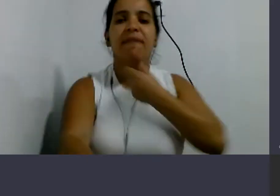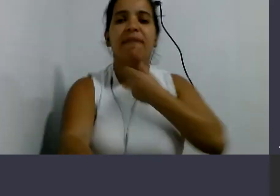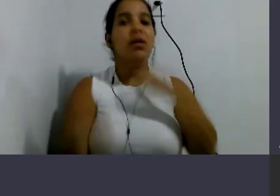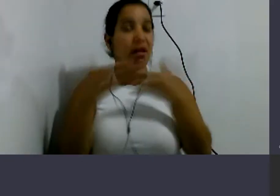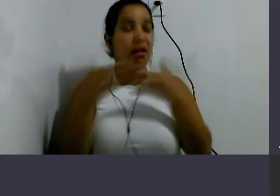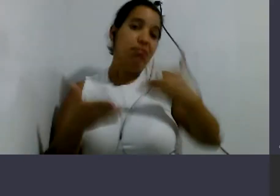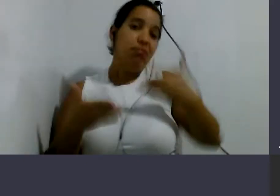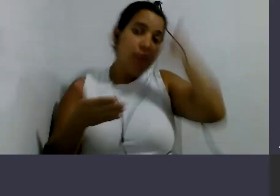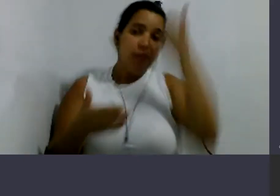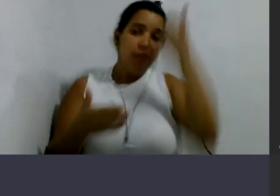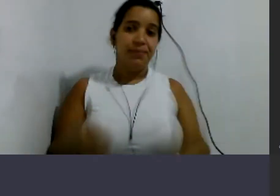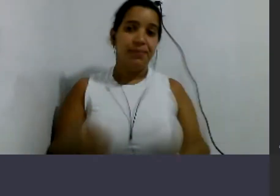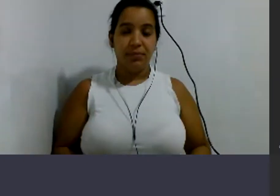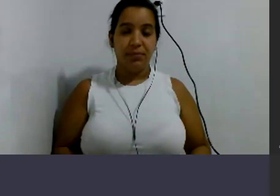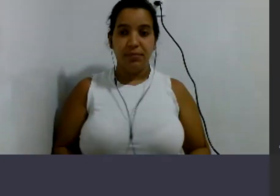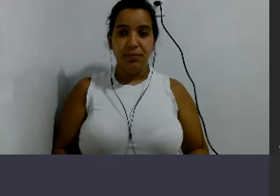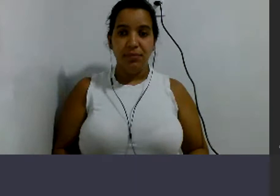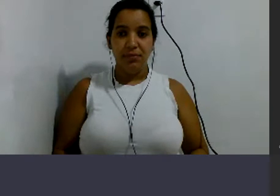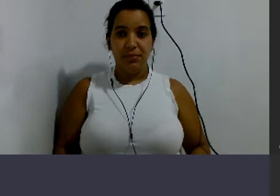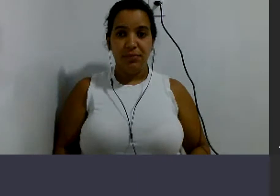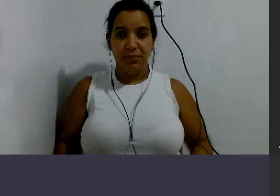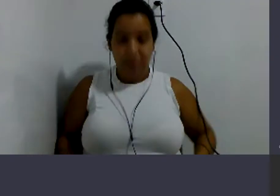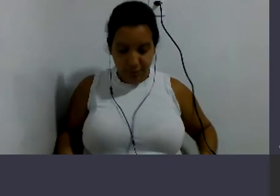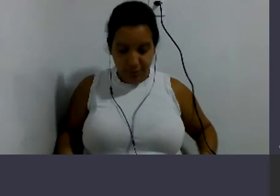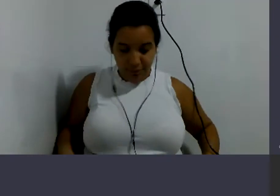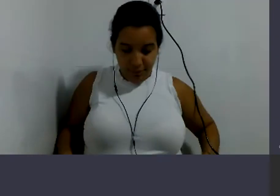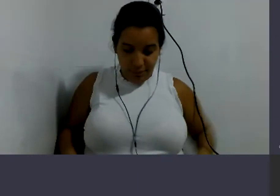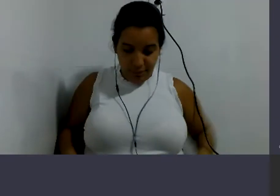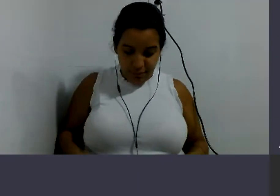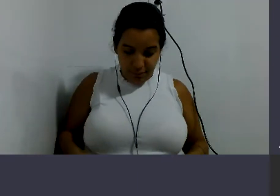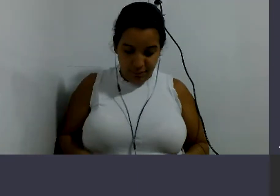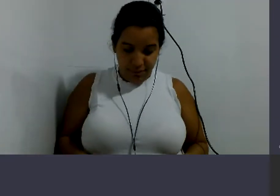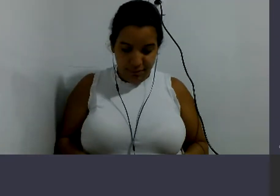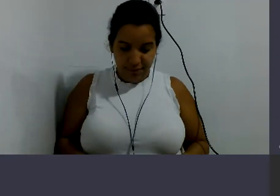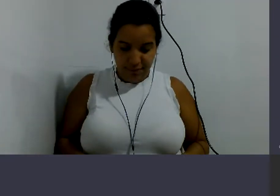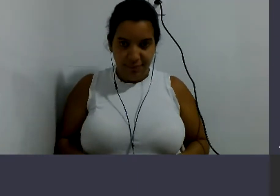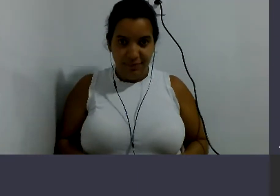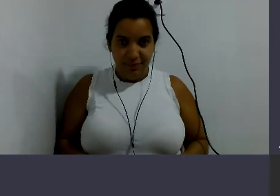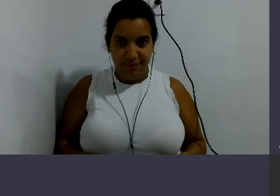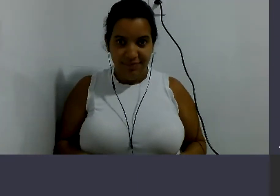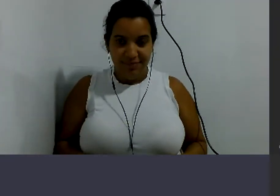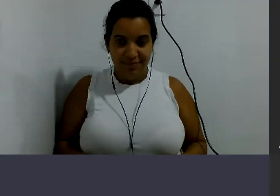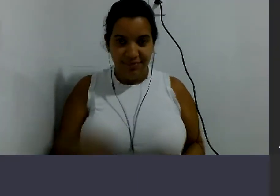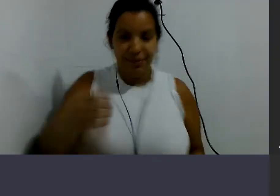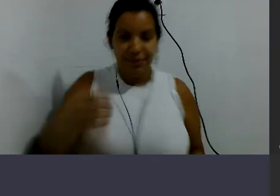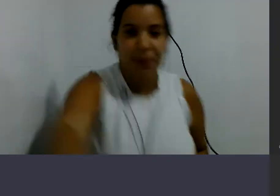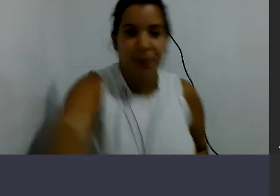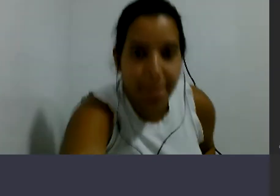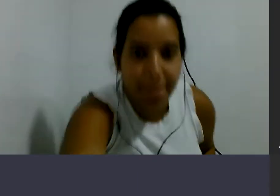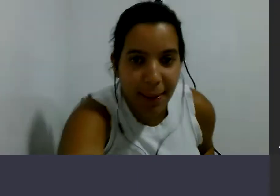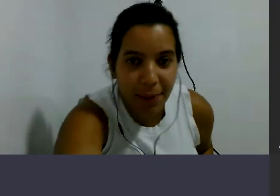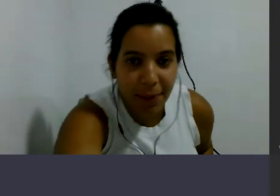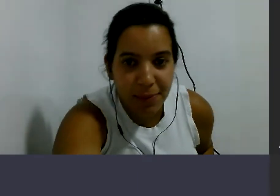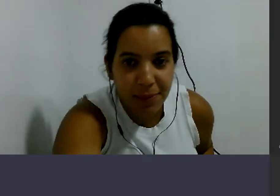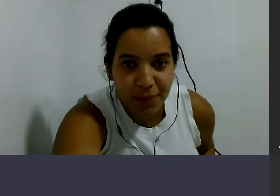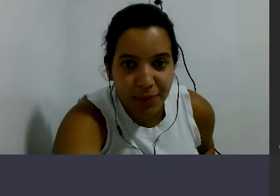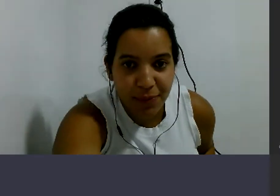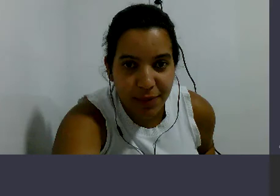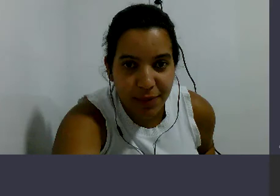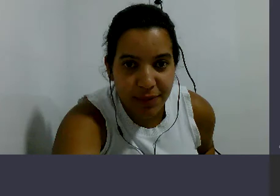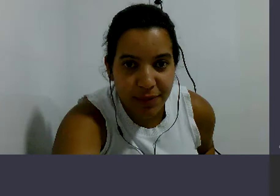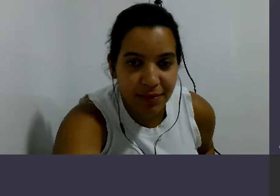Você não tem um cabo de rede para ligar direto no PC, não? Tem não, Você você tá... acredita? Eu tenho que Ah, arrumar. porque aí melhora muito a qualidade